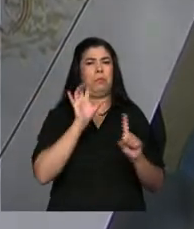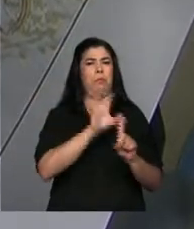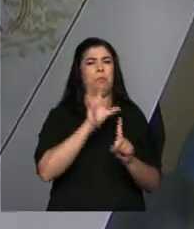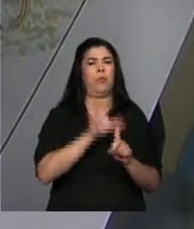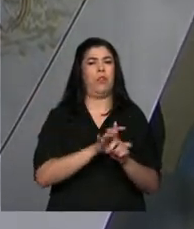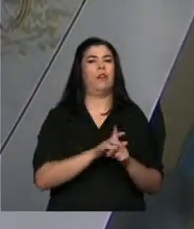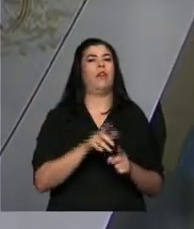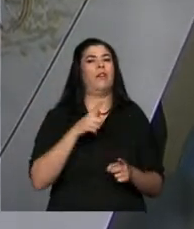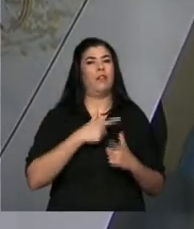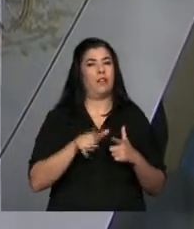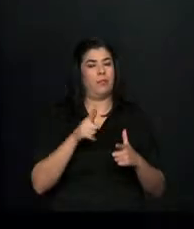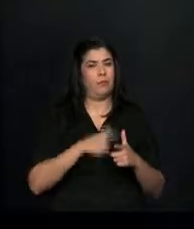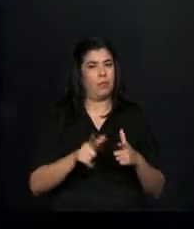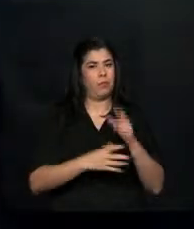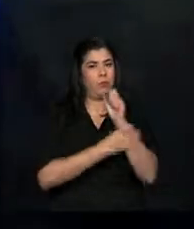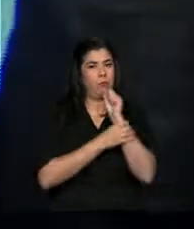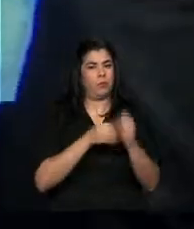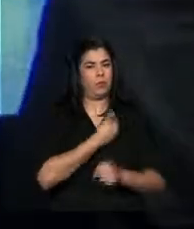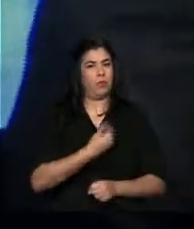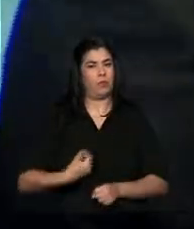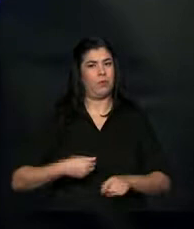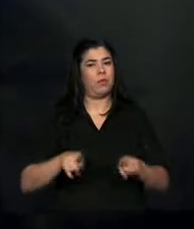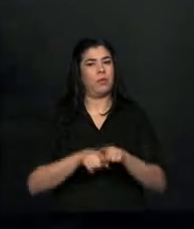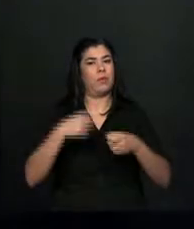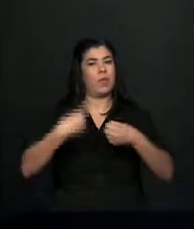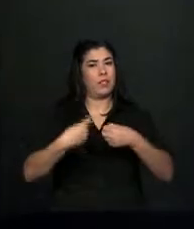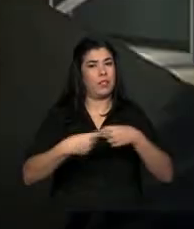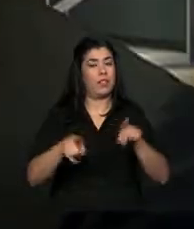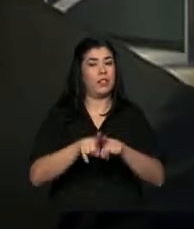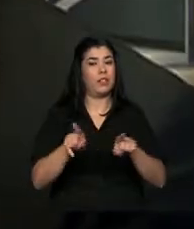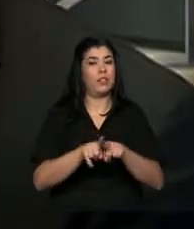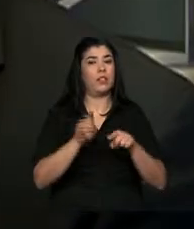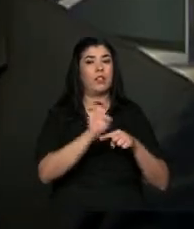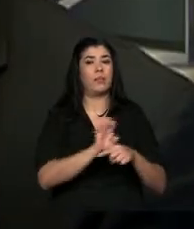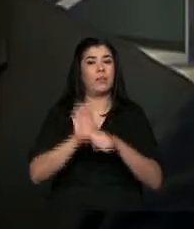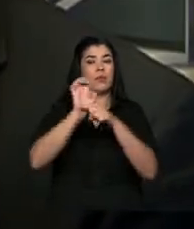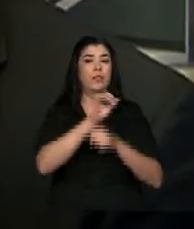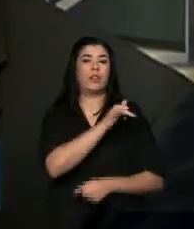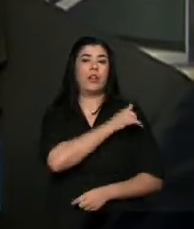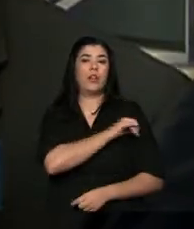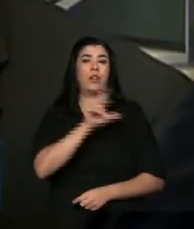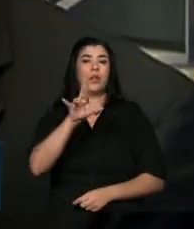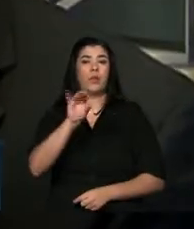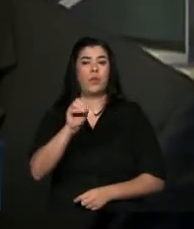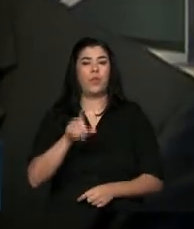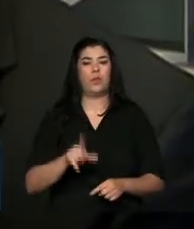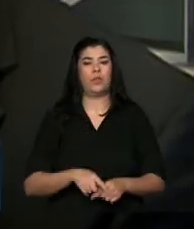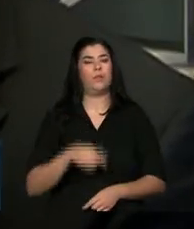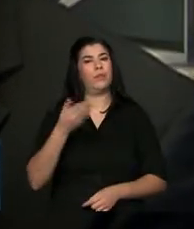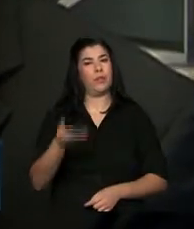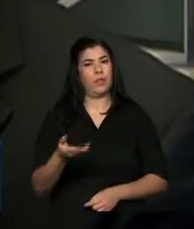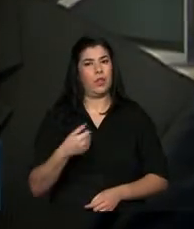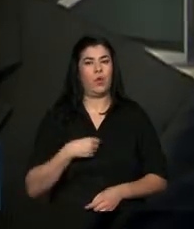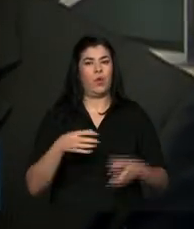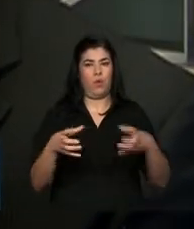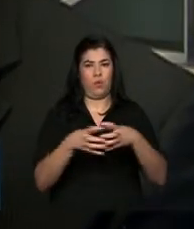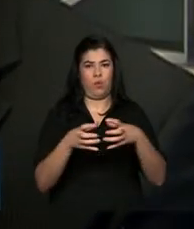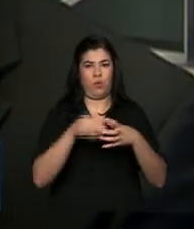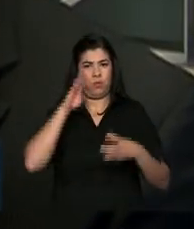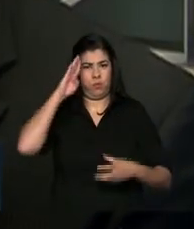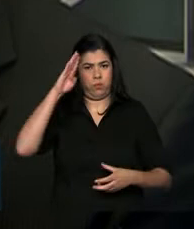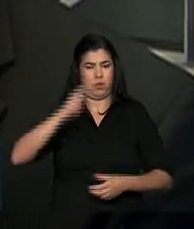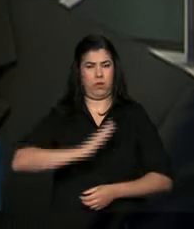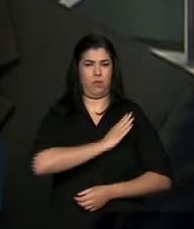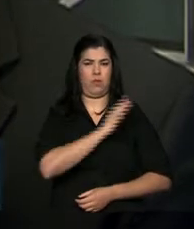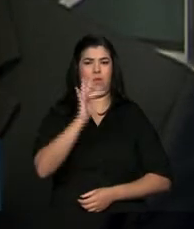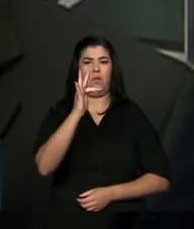de segurança pública da cidade e do estado do Rio de Janeiro. A Força Nacional, ela já desempenhou funções de segurança